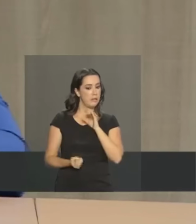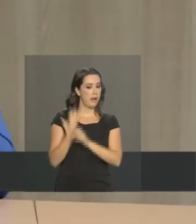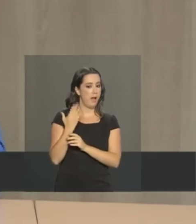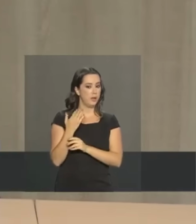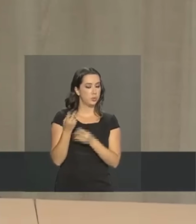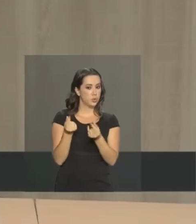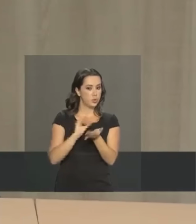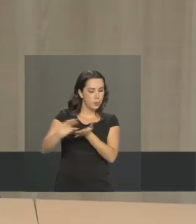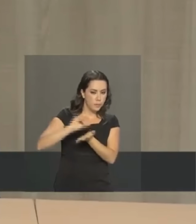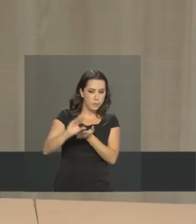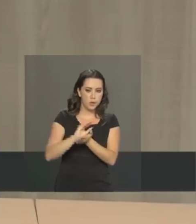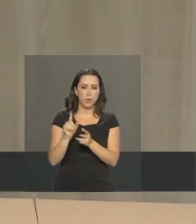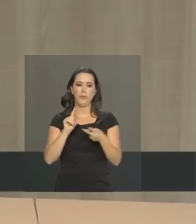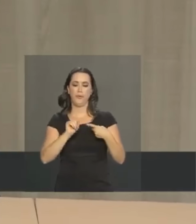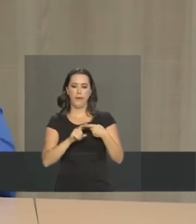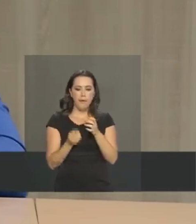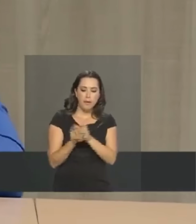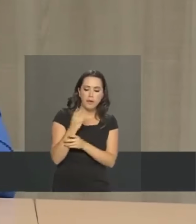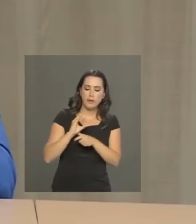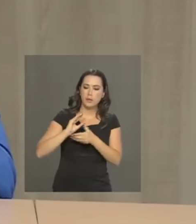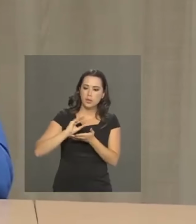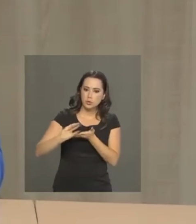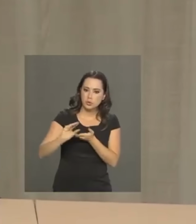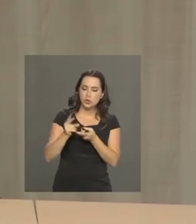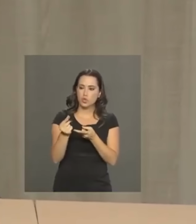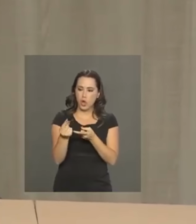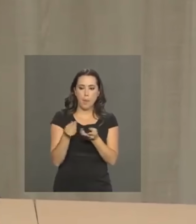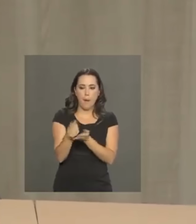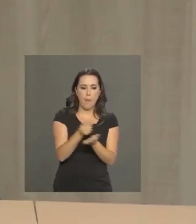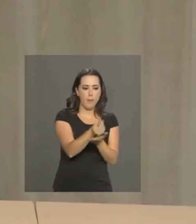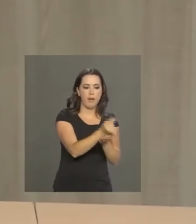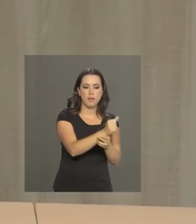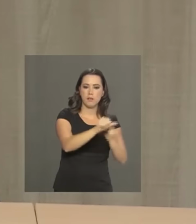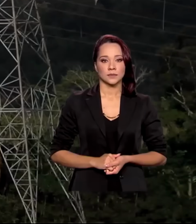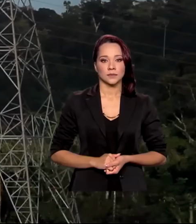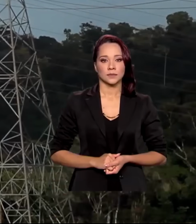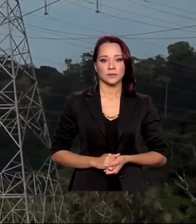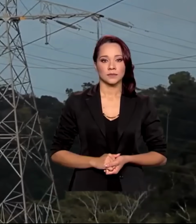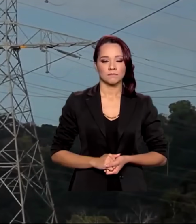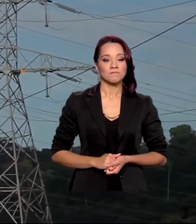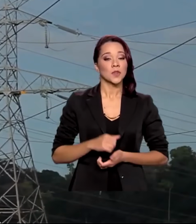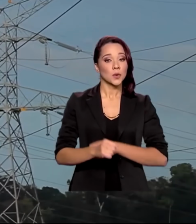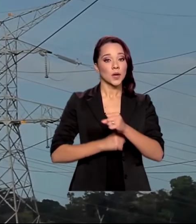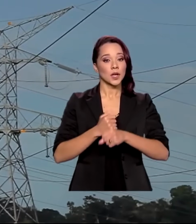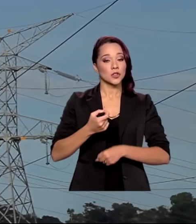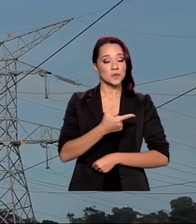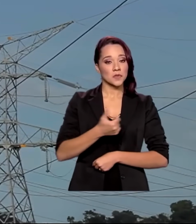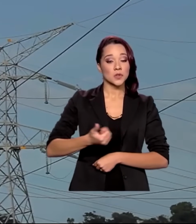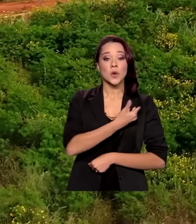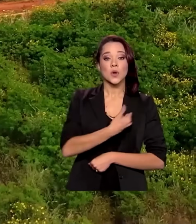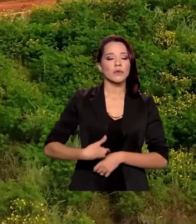elétrica Na verdade ele passa o controle né o governo tinha 65% das ações já era uma empresa aberta né investimentos